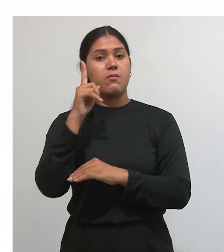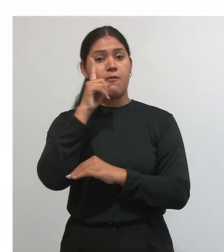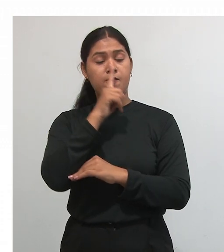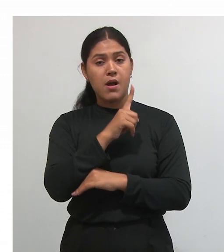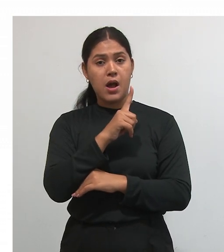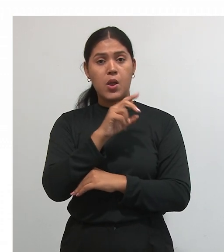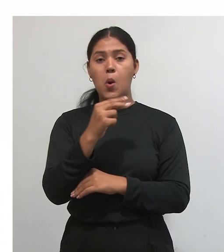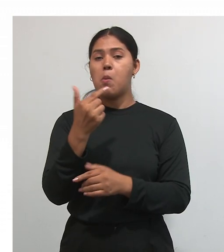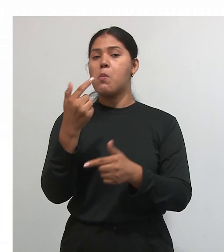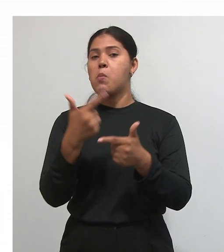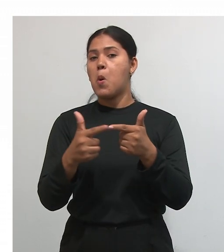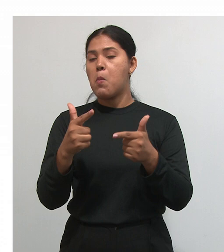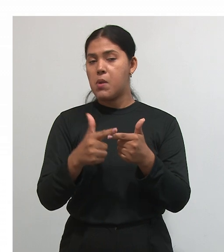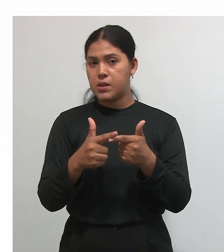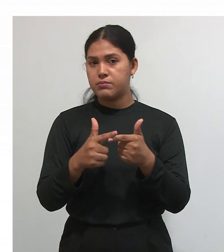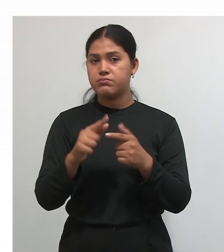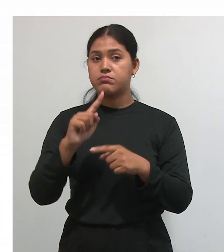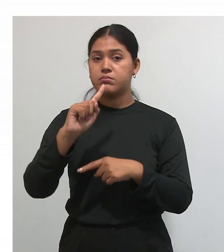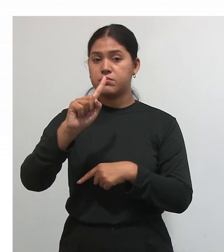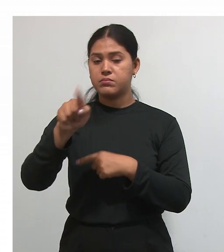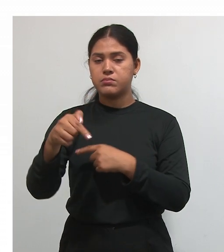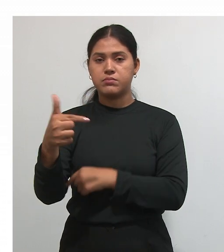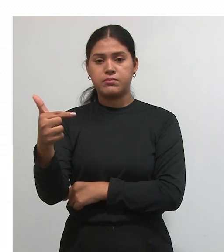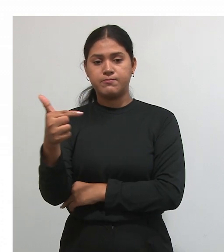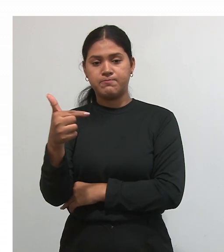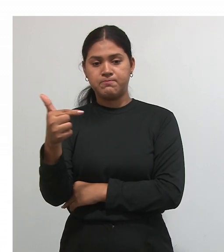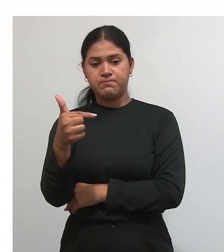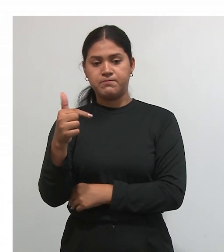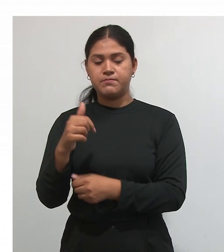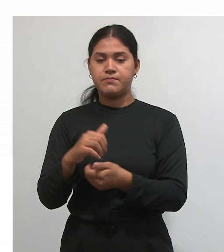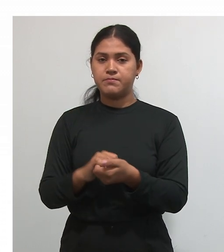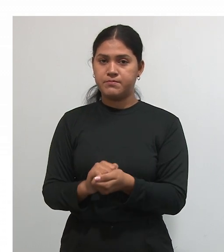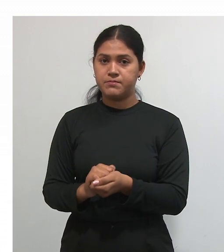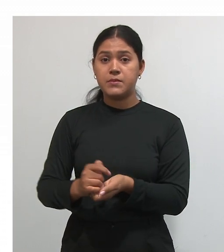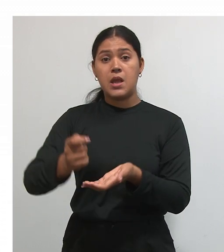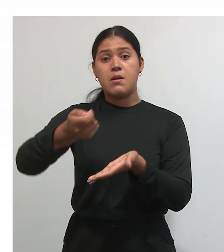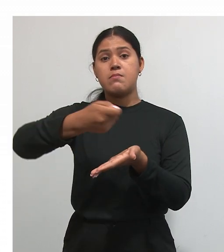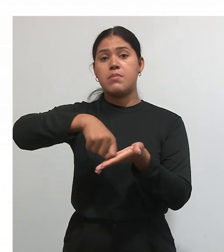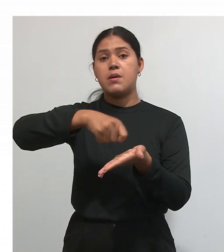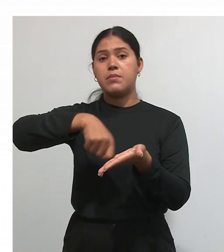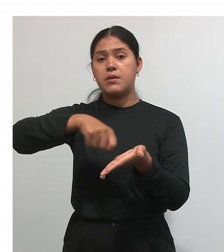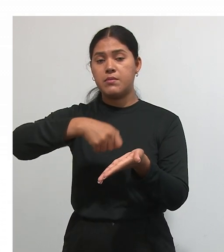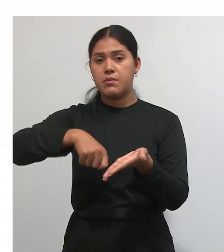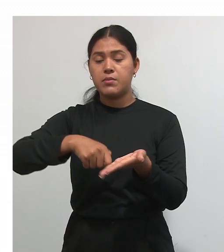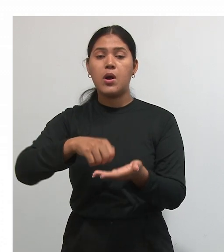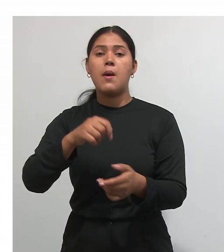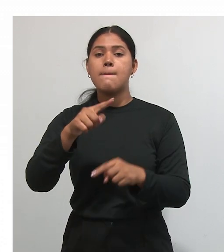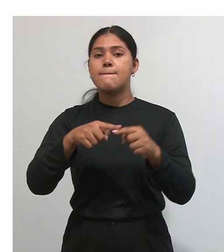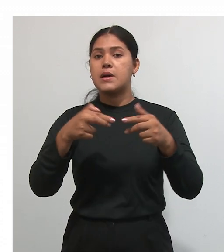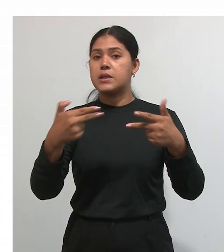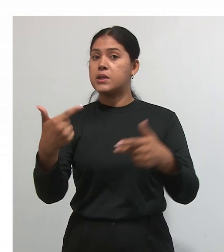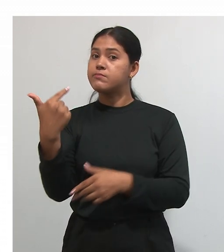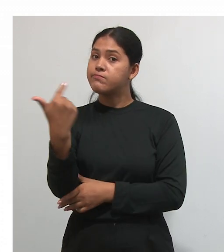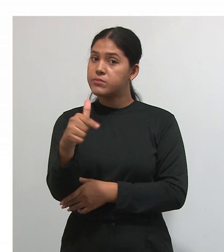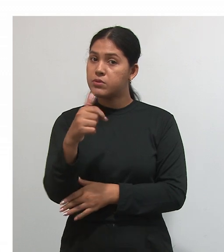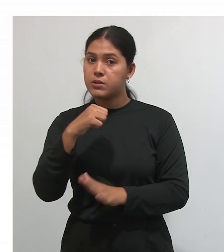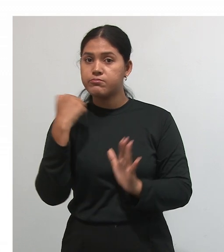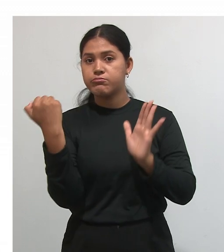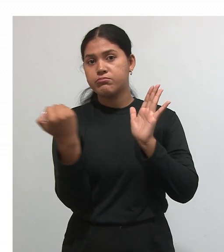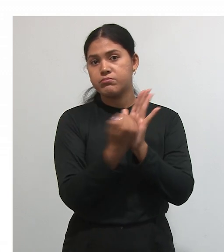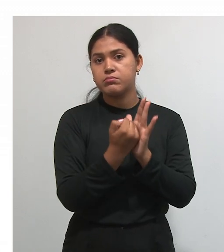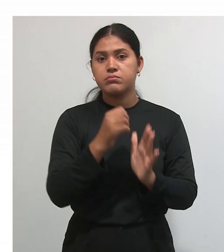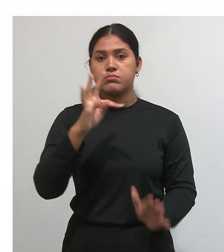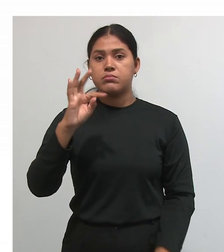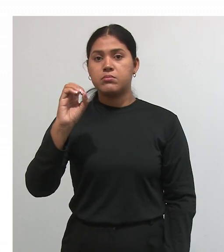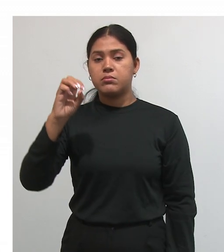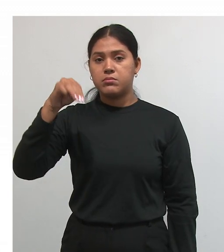se nenhum deixou de ser registrado. Depois disso, o que deve fazer? Anotar os bens que não constam de termo. Então,